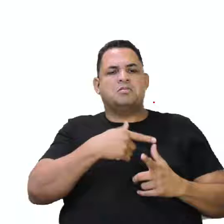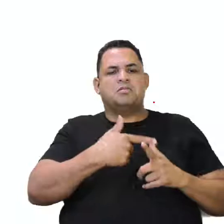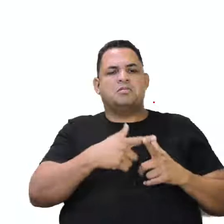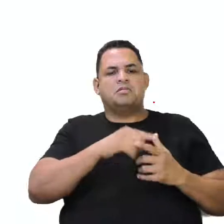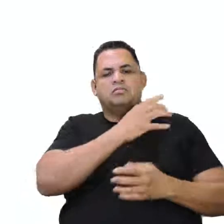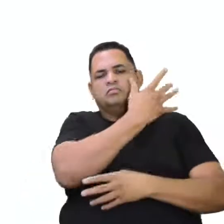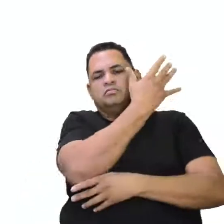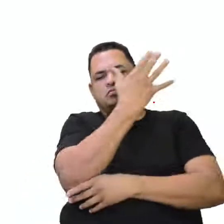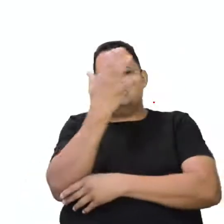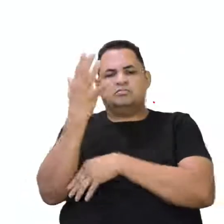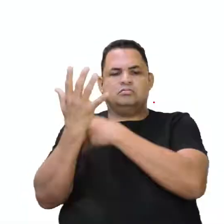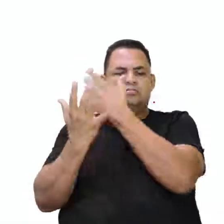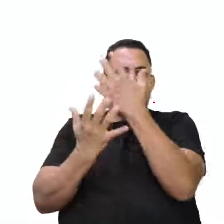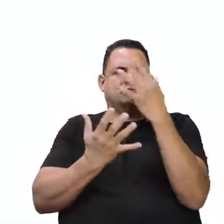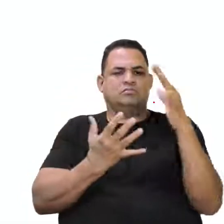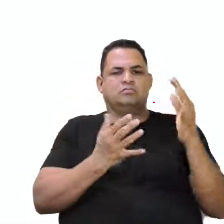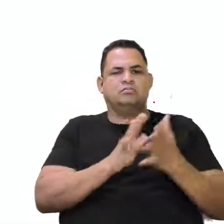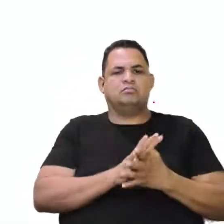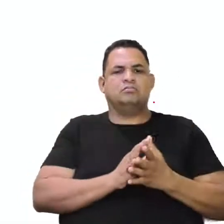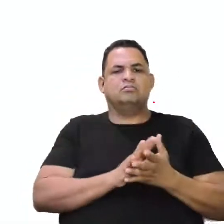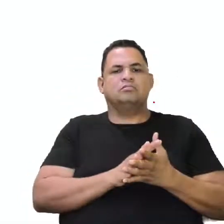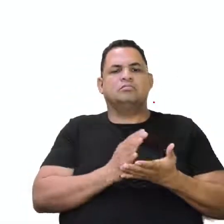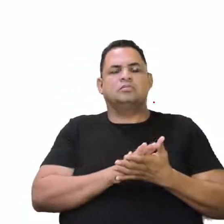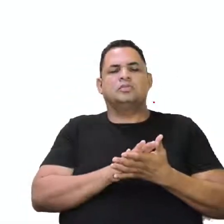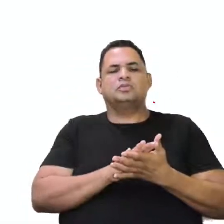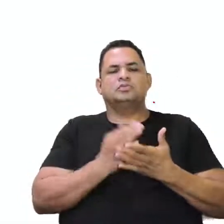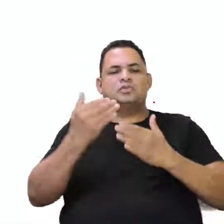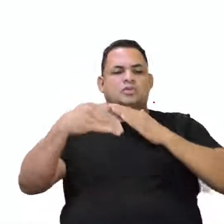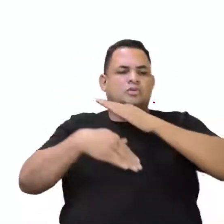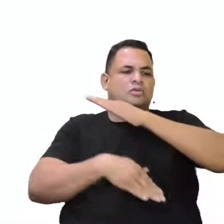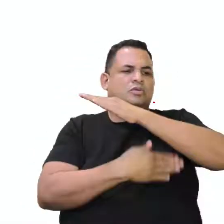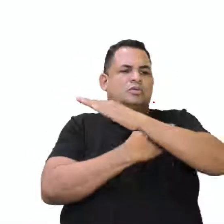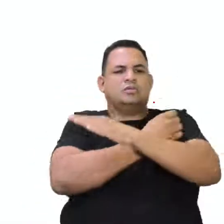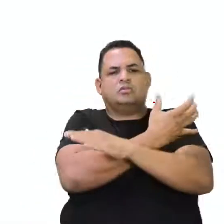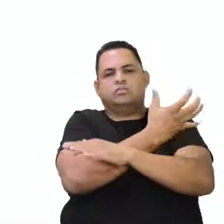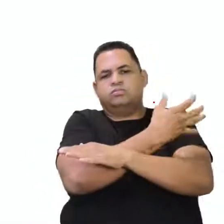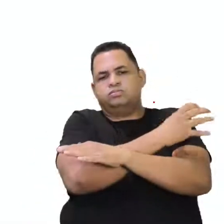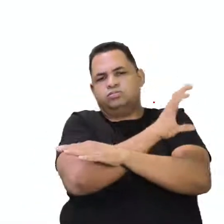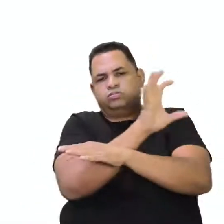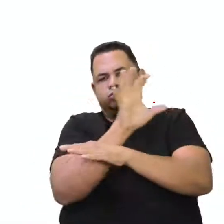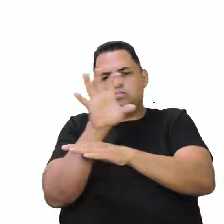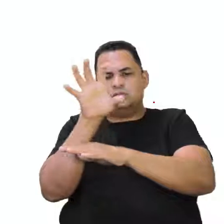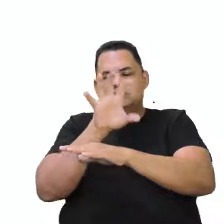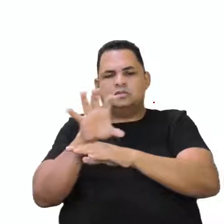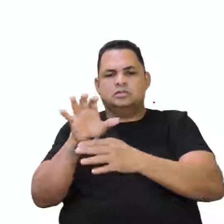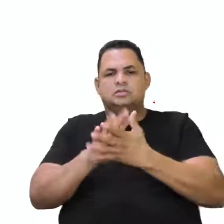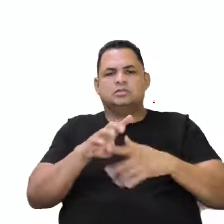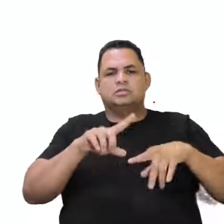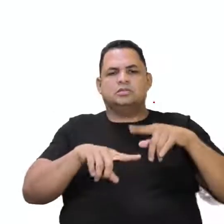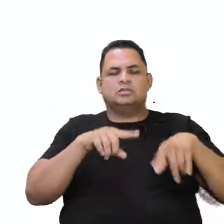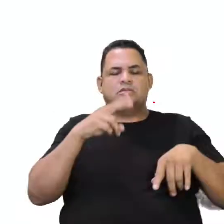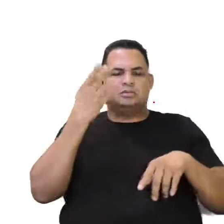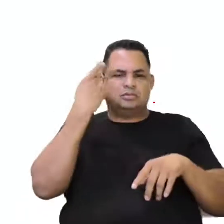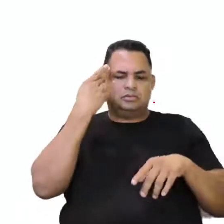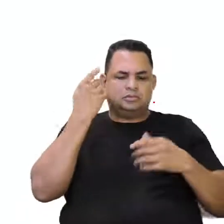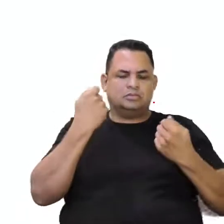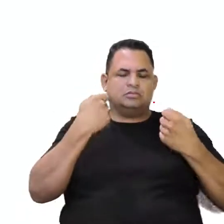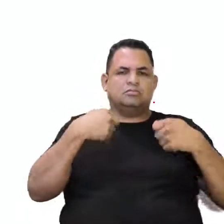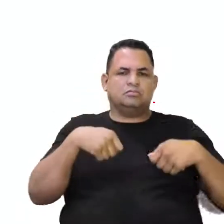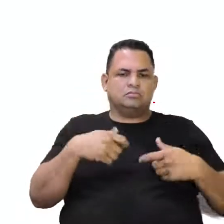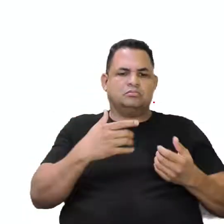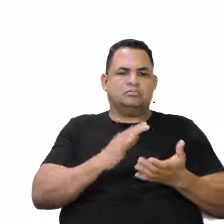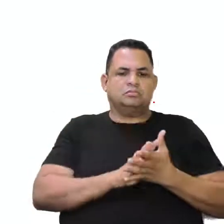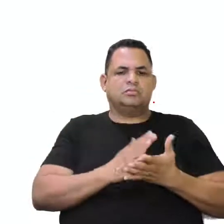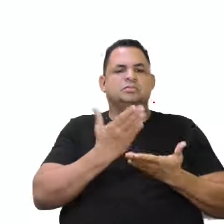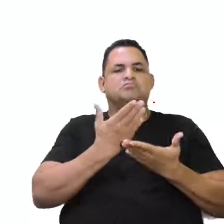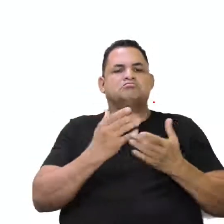danosas, né, sobre os nossos ecossistemas, sobre os nossos corpos e recursos naturais, porque eles podem sim